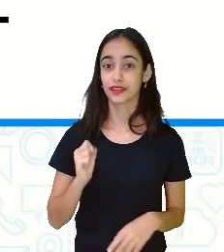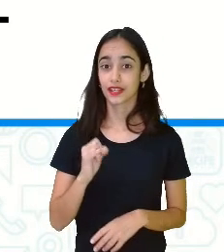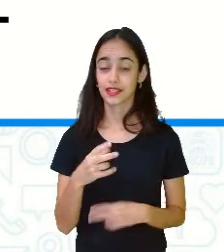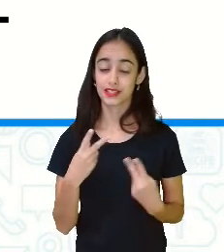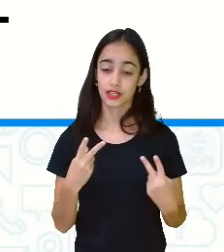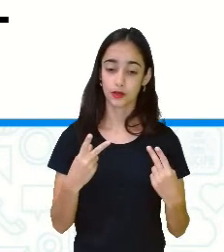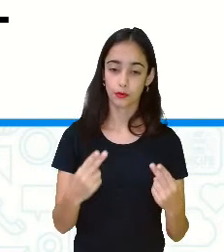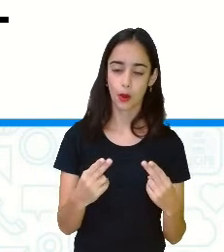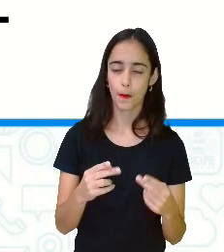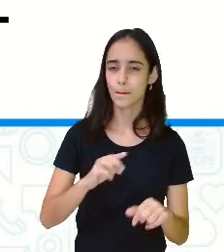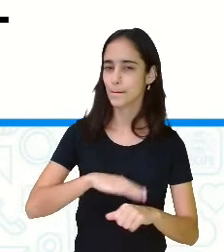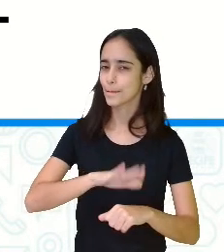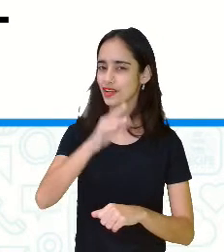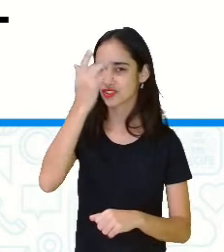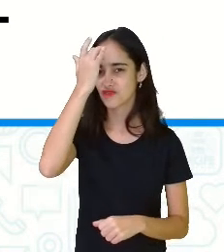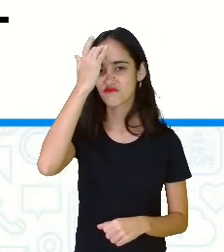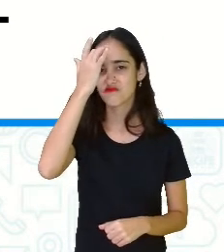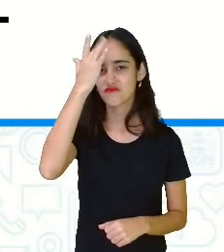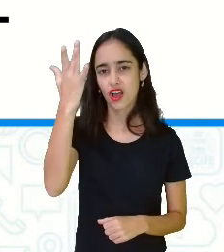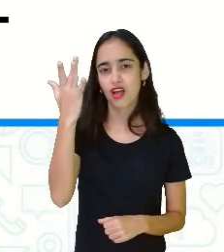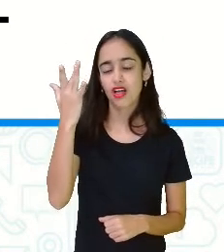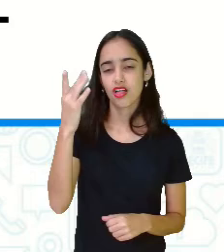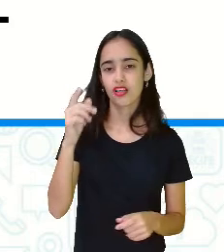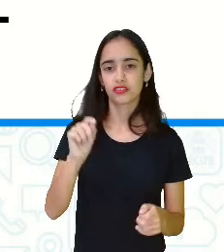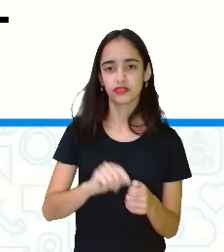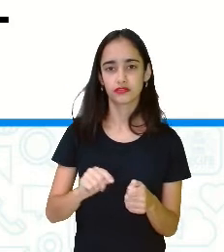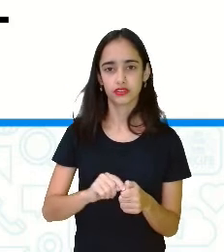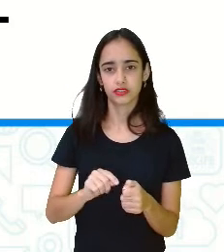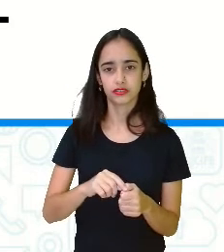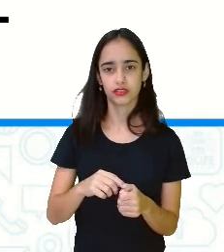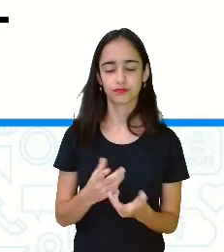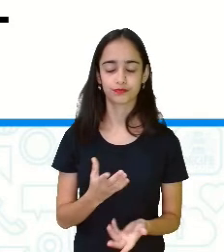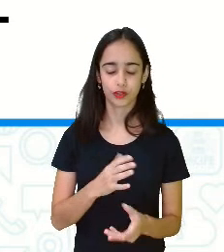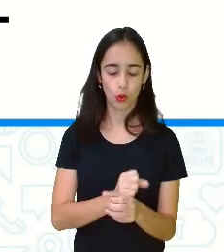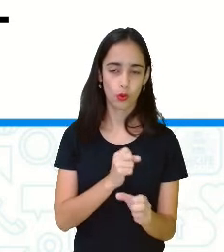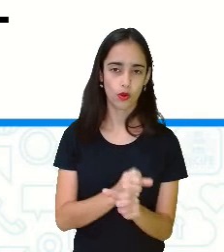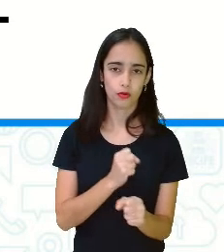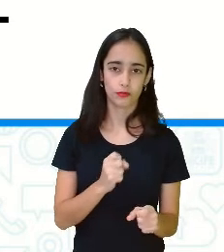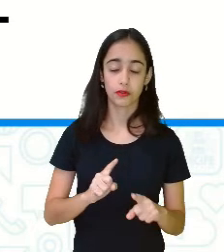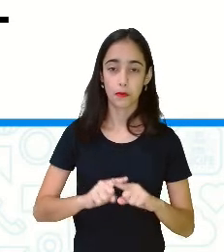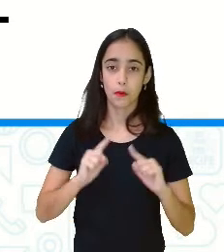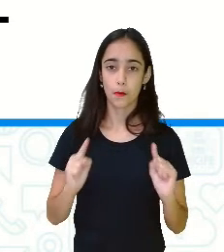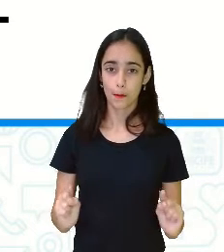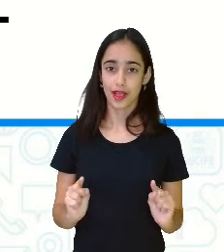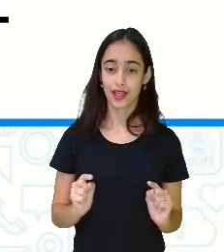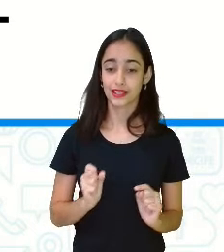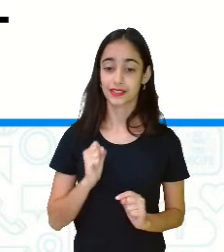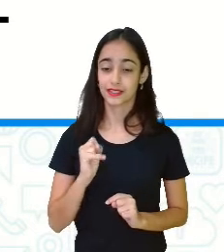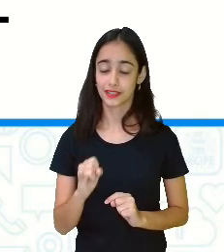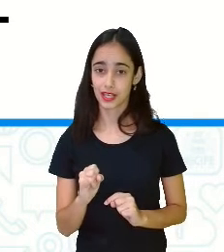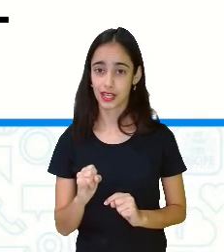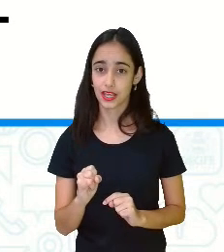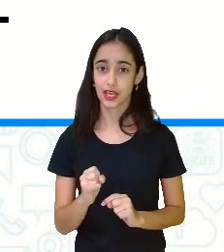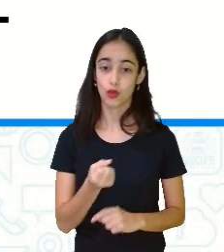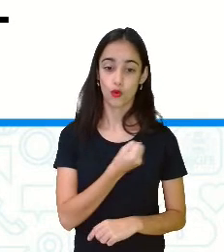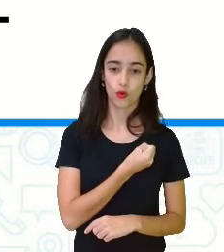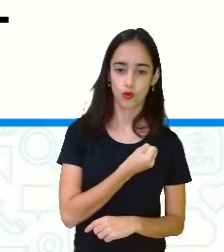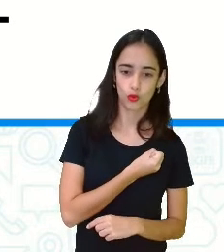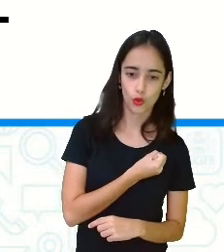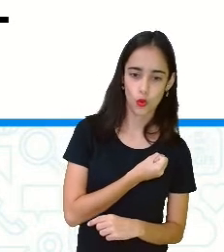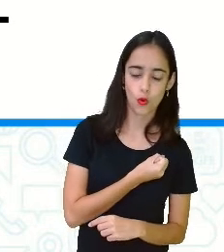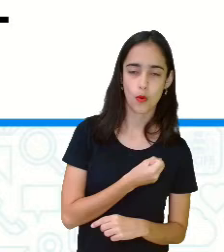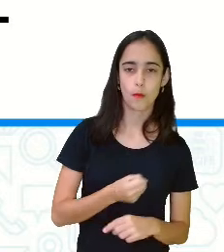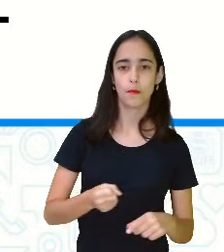né? Mas quando é diferente, quando os valores são diferentes, se você não souber o posicionamento adequado,